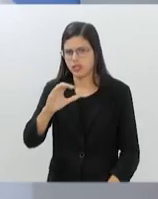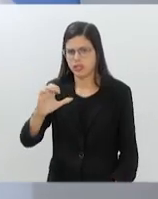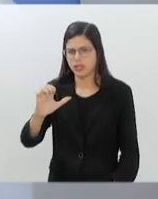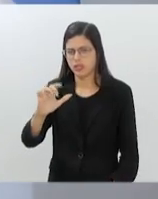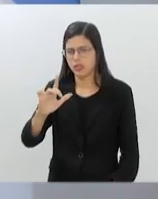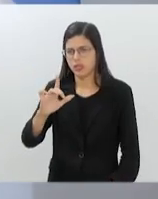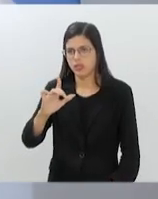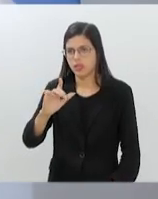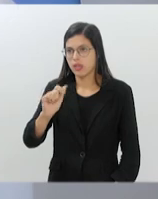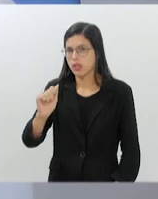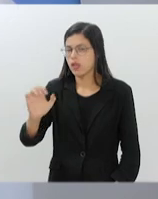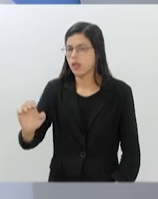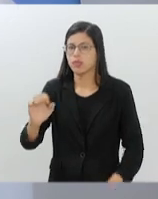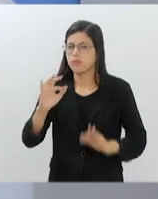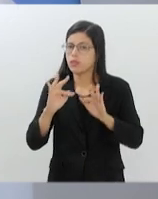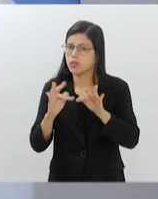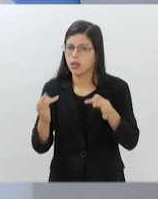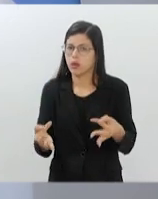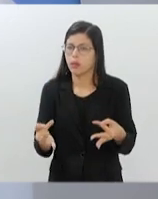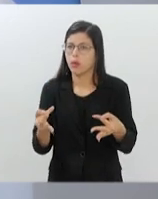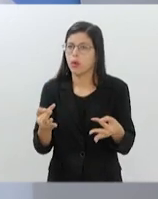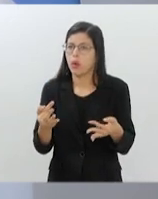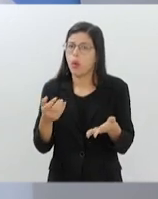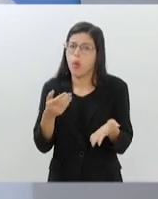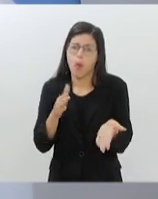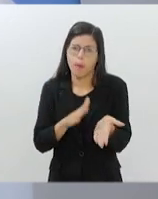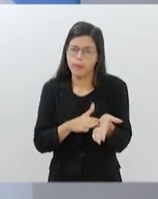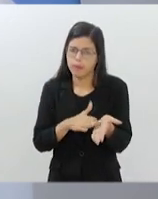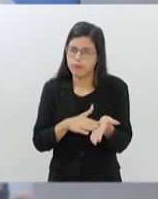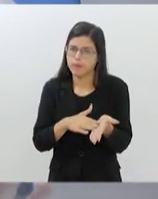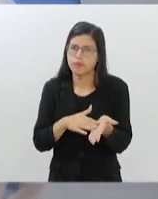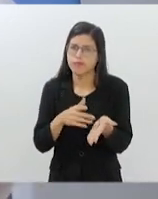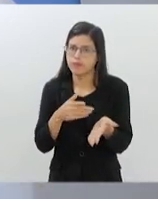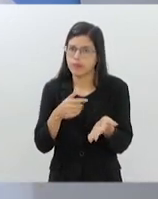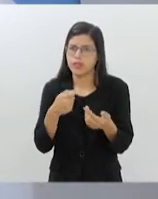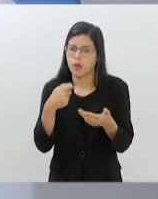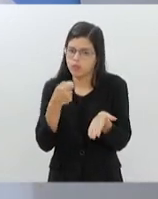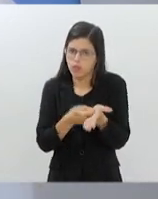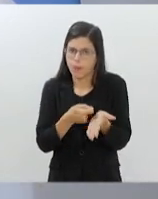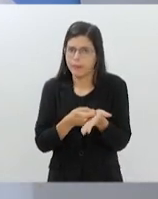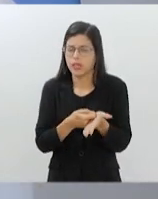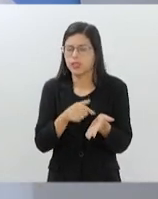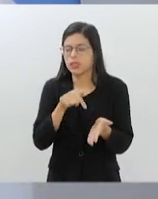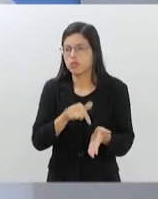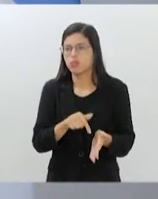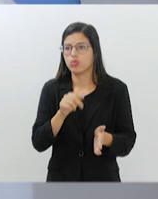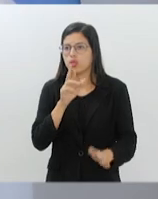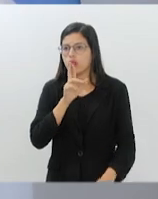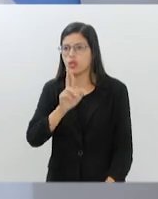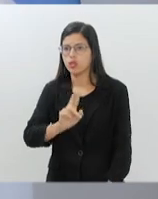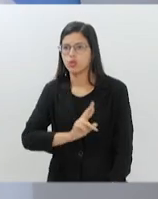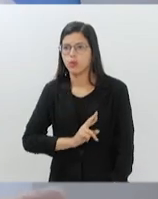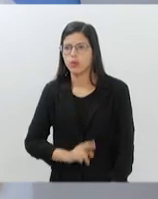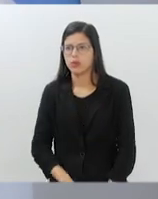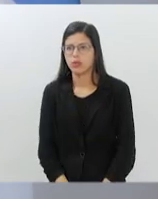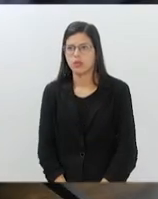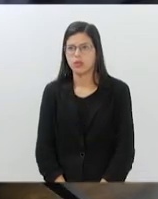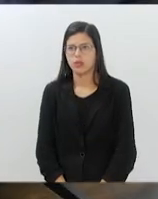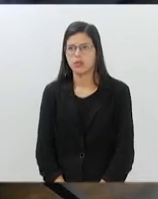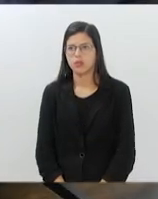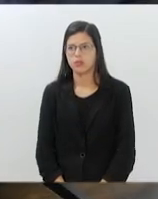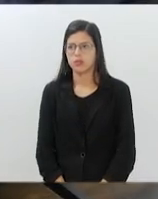tem obrigação de nos dar essa resposta ou permanecer em silêncio que é um direito constitucional seu quase